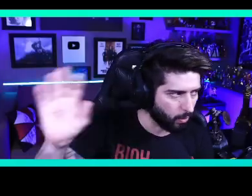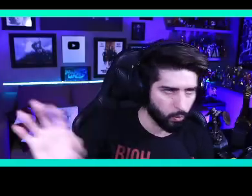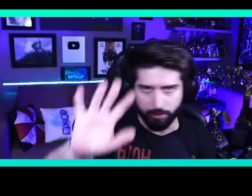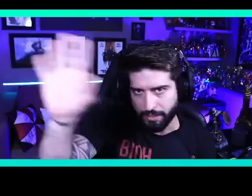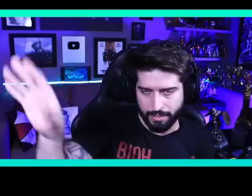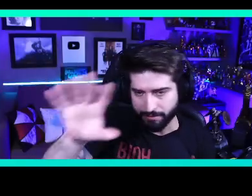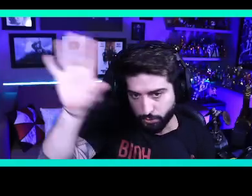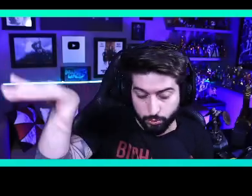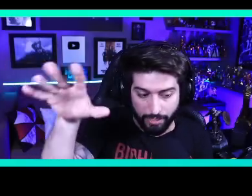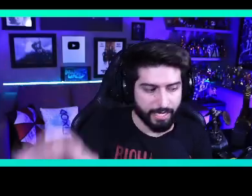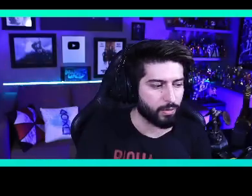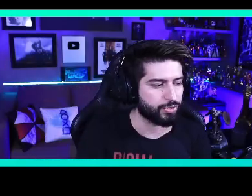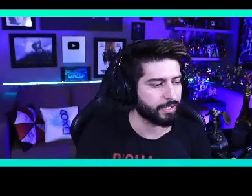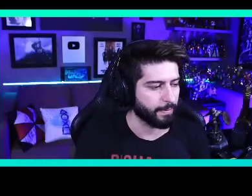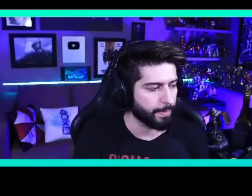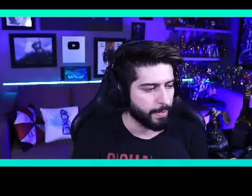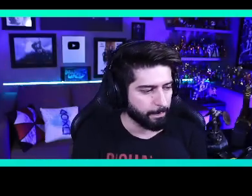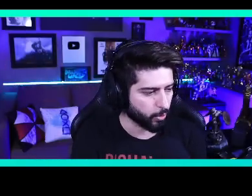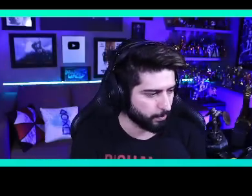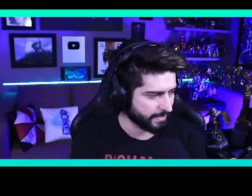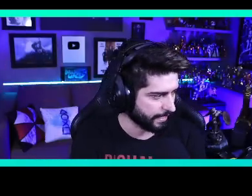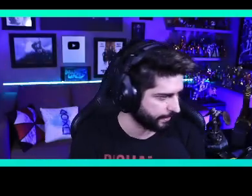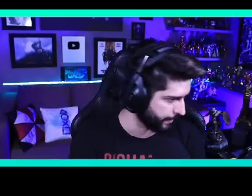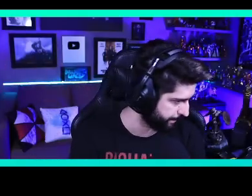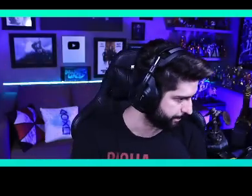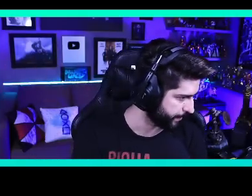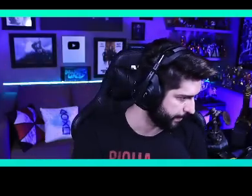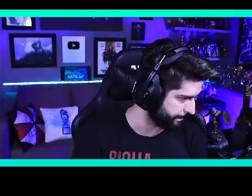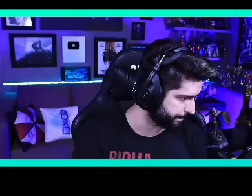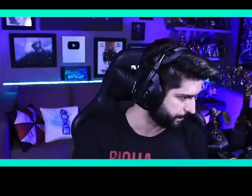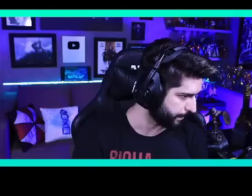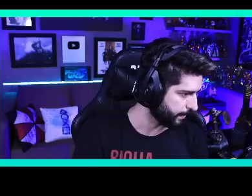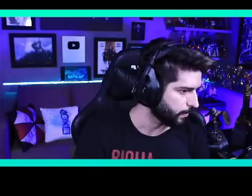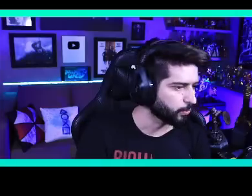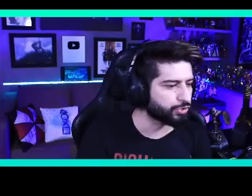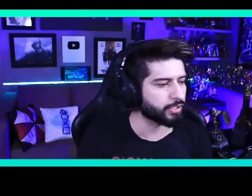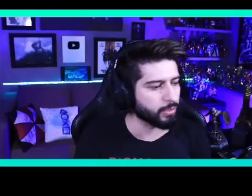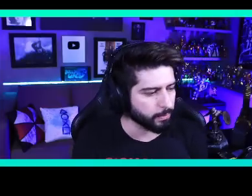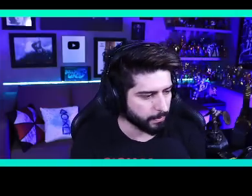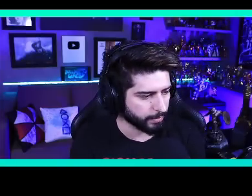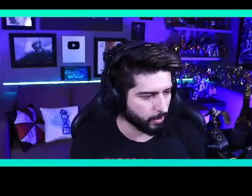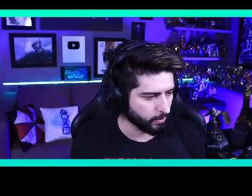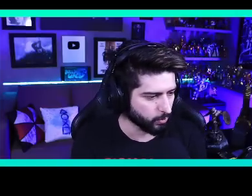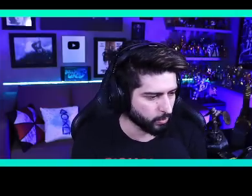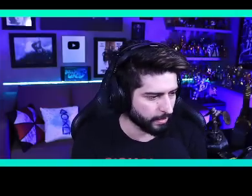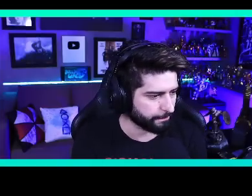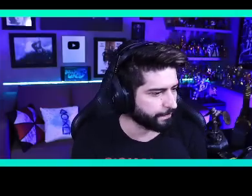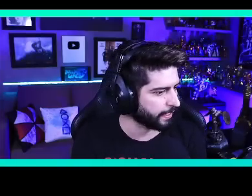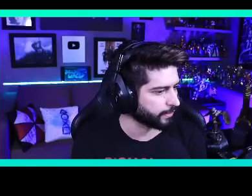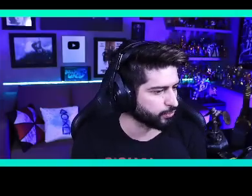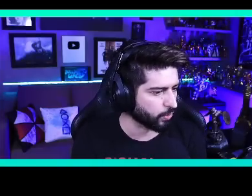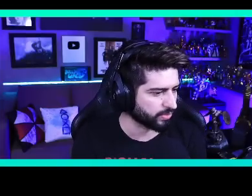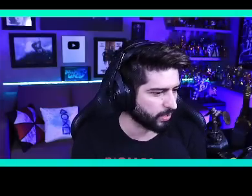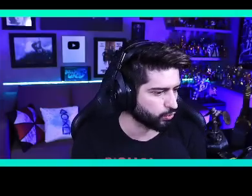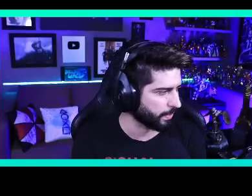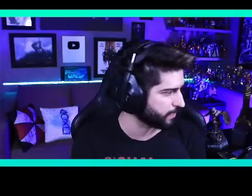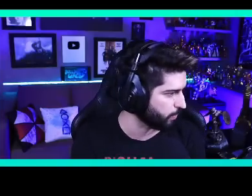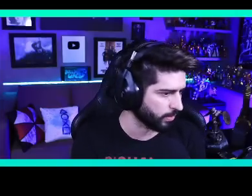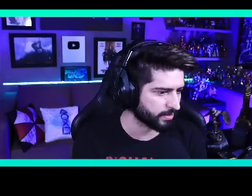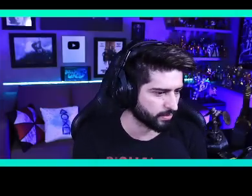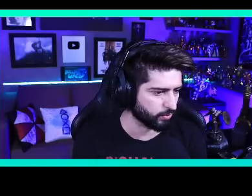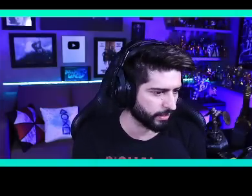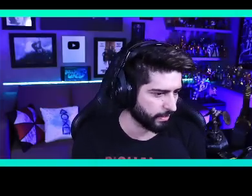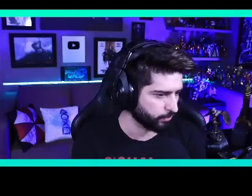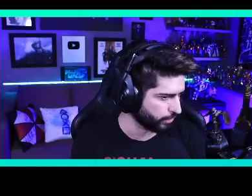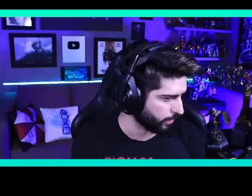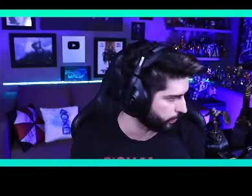com esse outro layout aqui. Bora começar aqui, né, o título, aqui ó, Lula fala que jogos causam mais